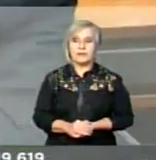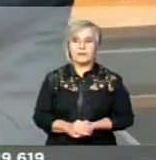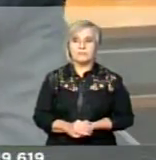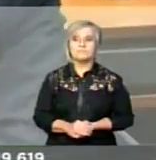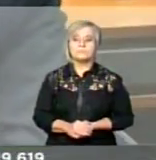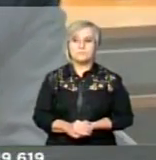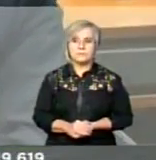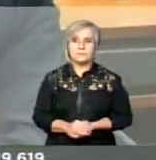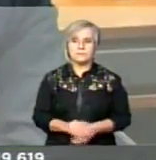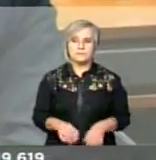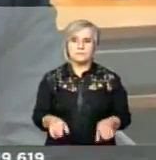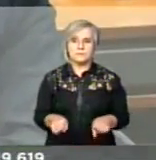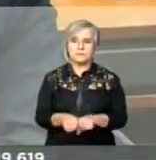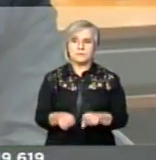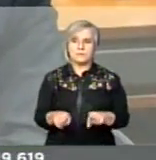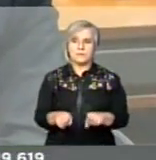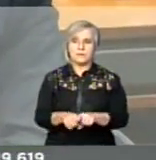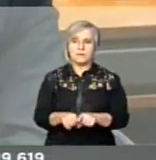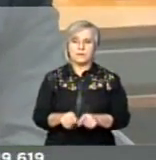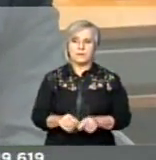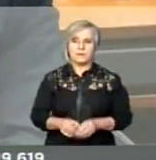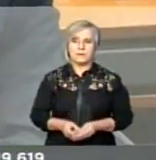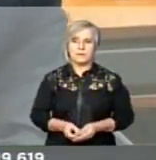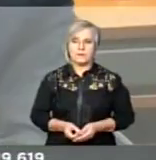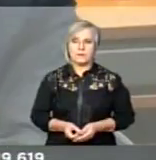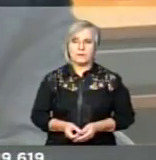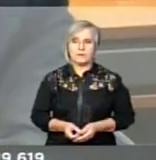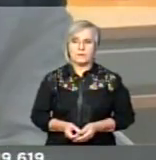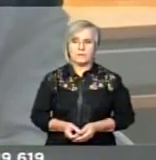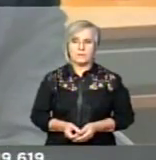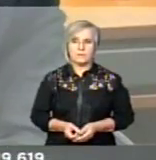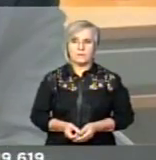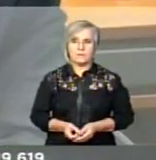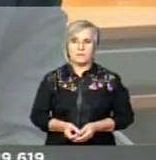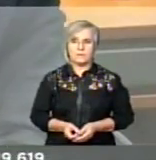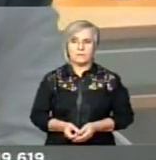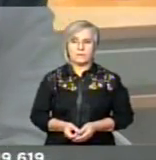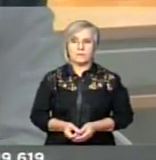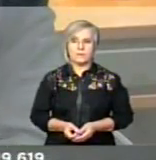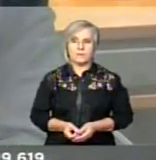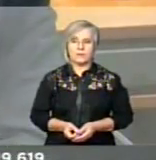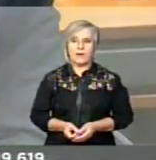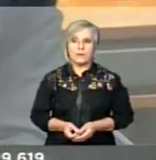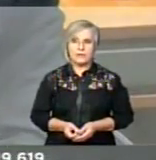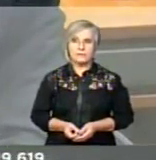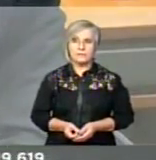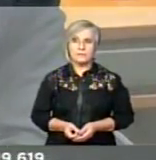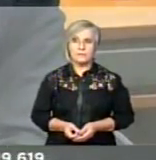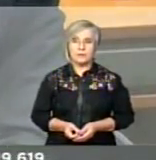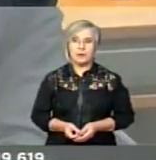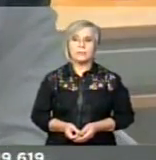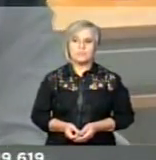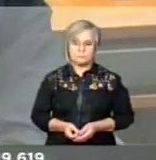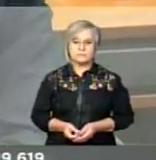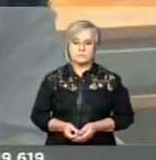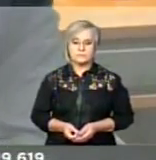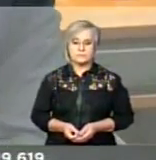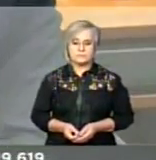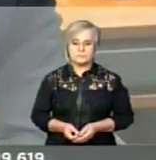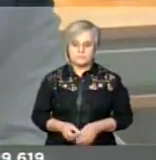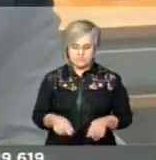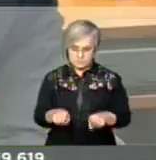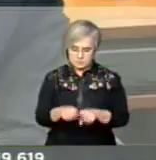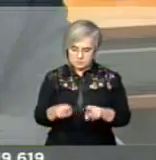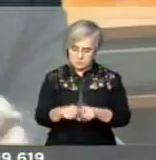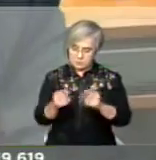um patrimônio da humanidade nas democracias ocidentais que o PT não entende, nem quer entender. E quebrou esse